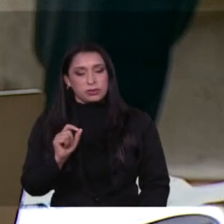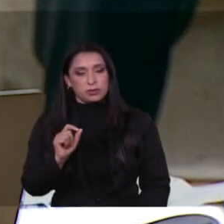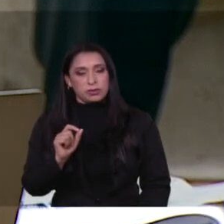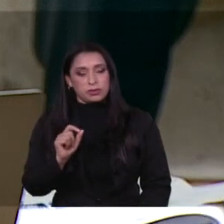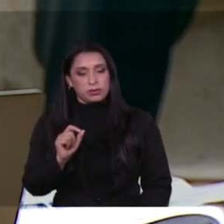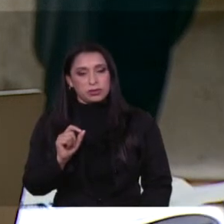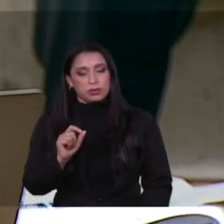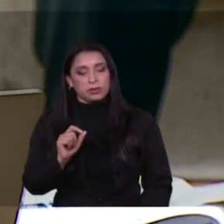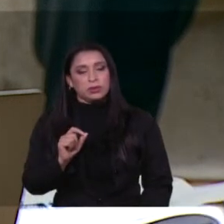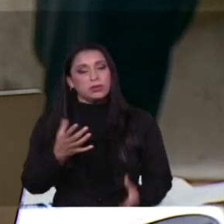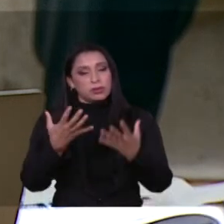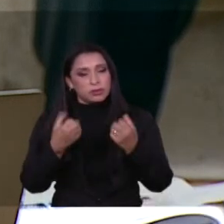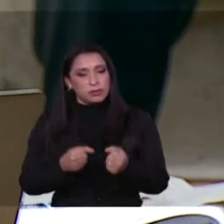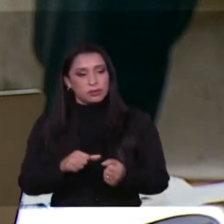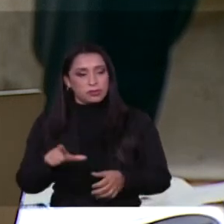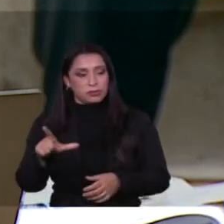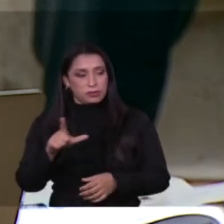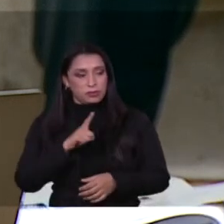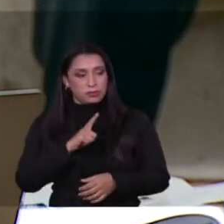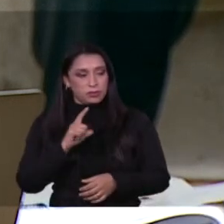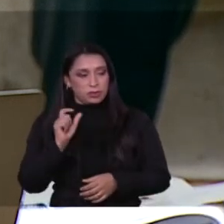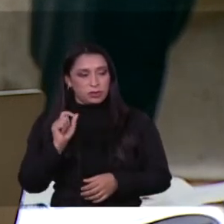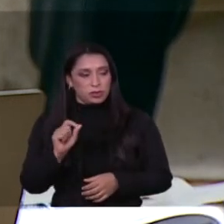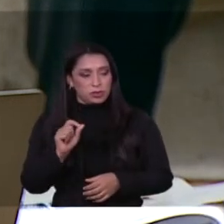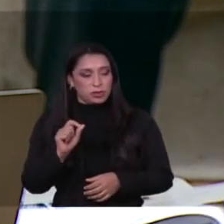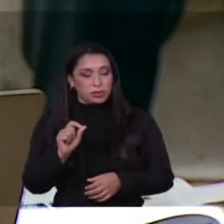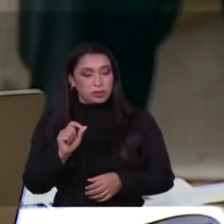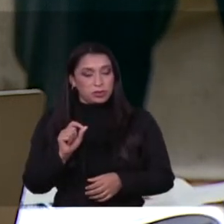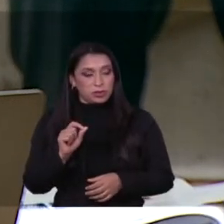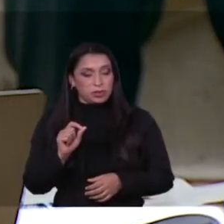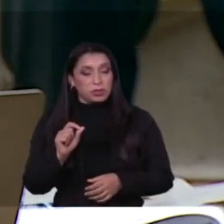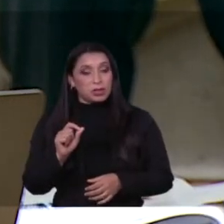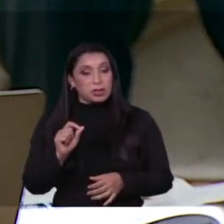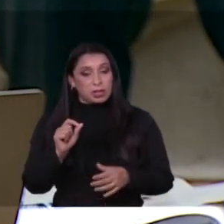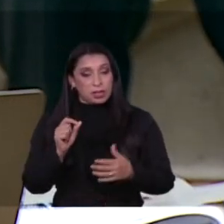ainda vamos ter algum tempo de sustentação amanhã